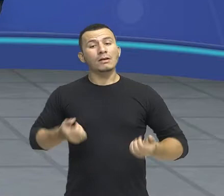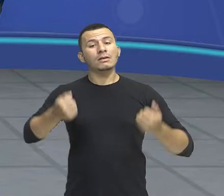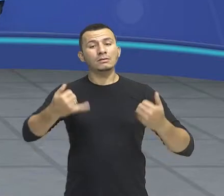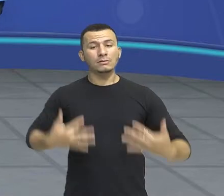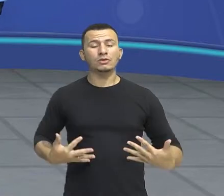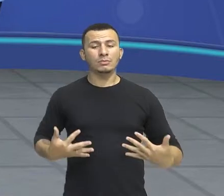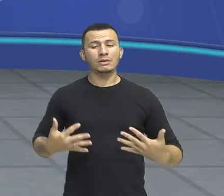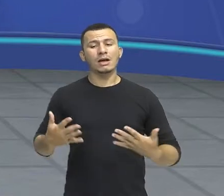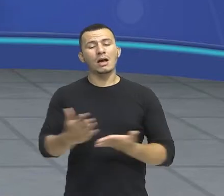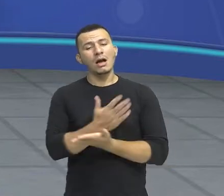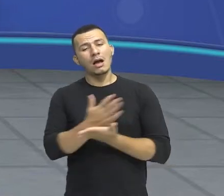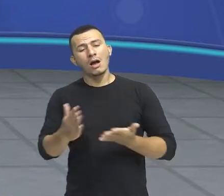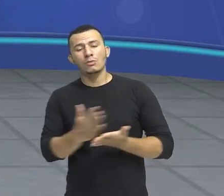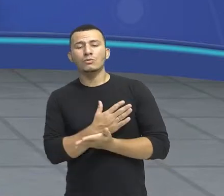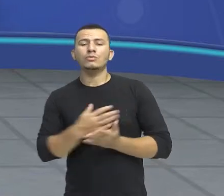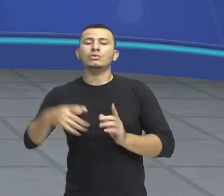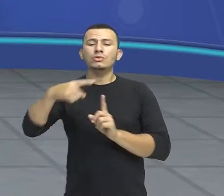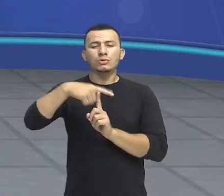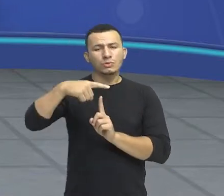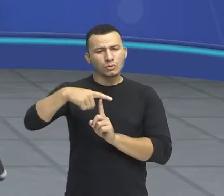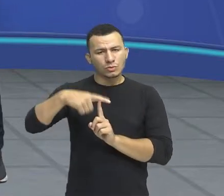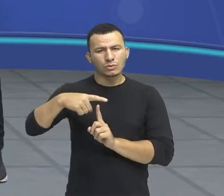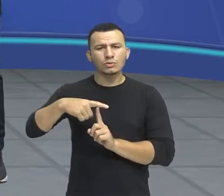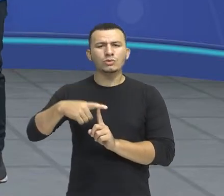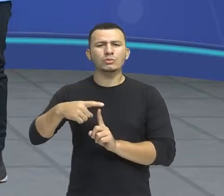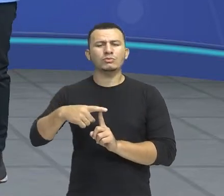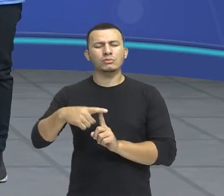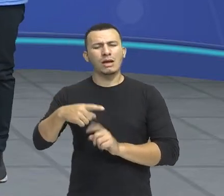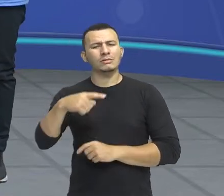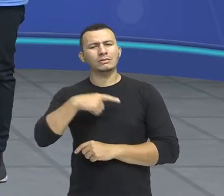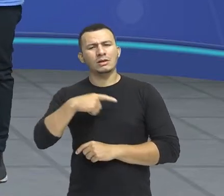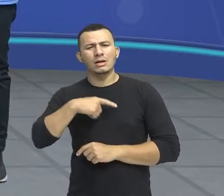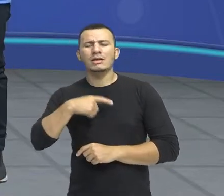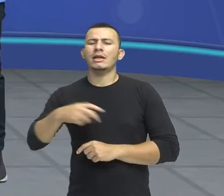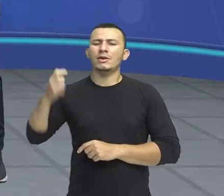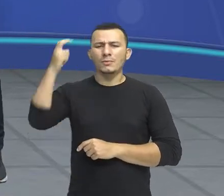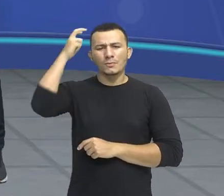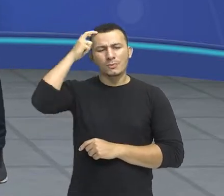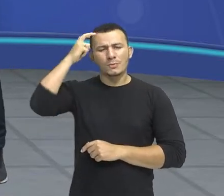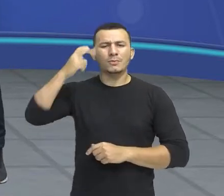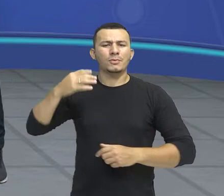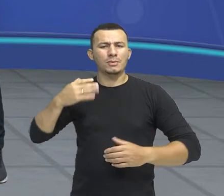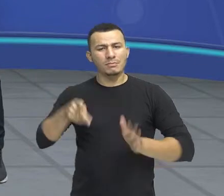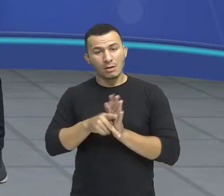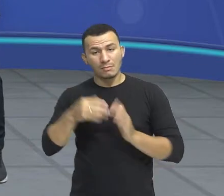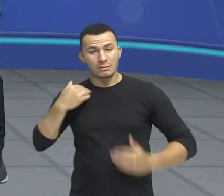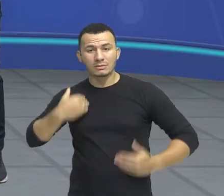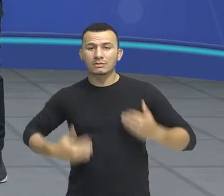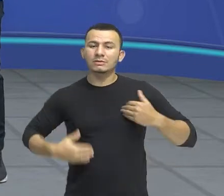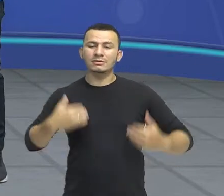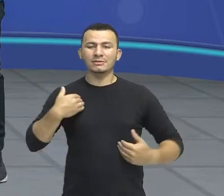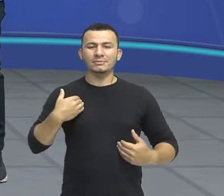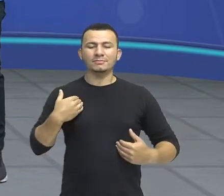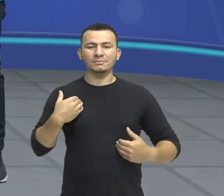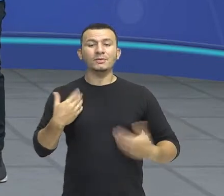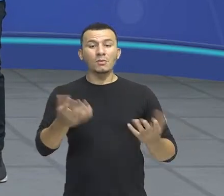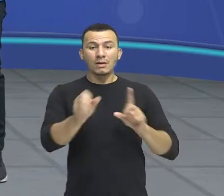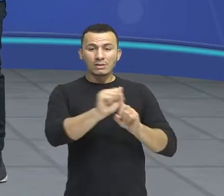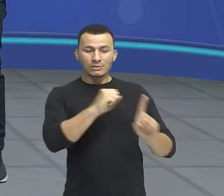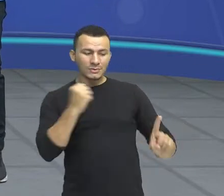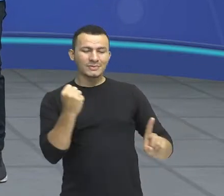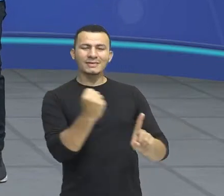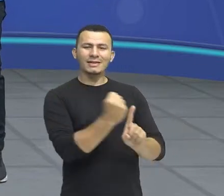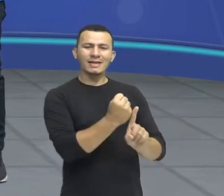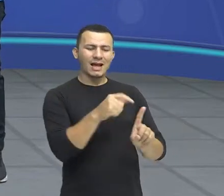alguns estereótipos que permeiam a cultura corporal. Então, muitas vezes, a sociedade